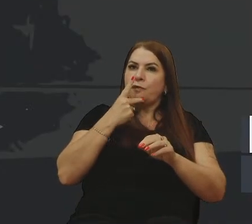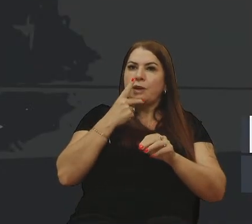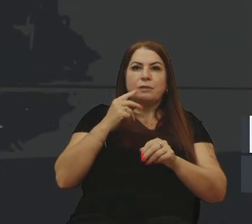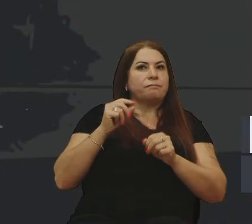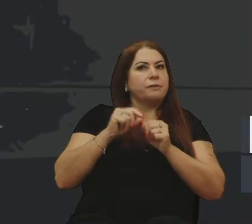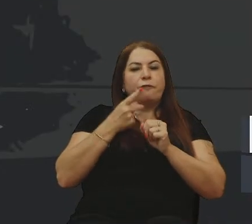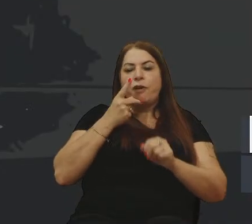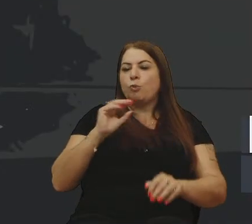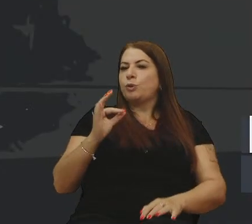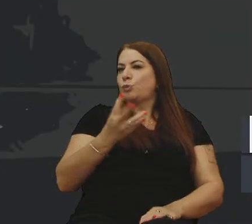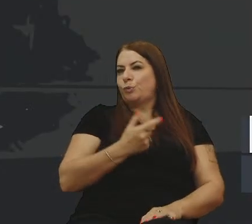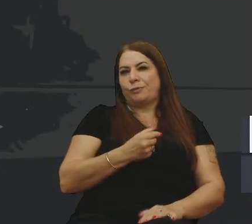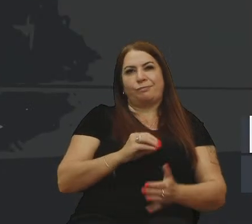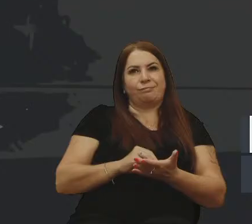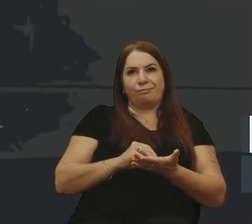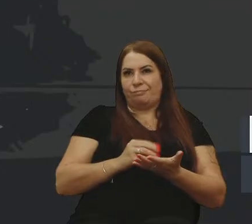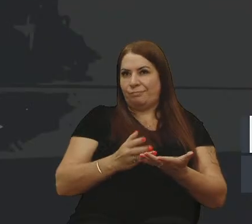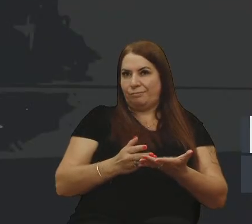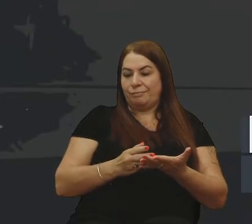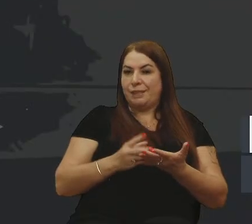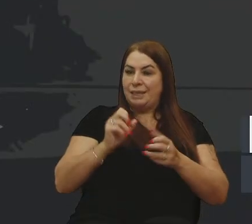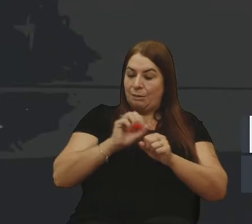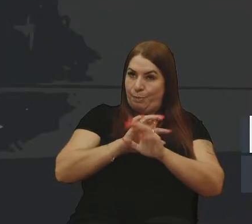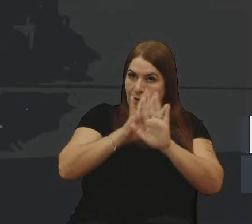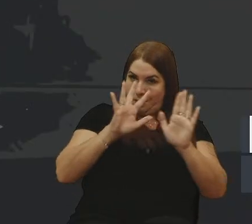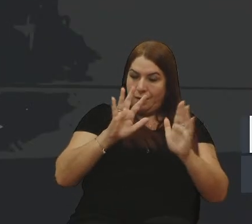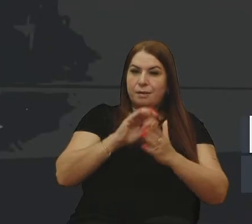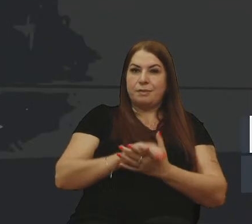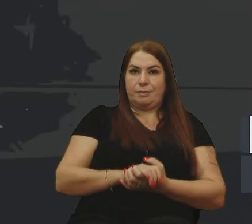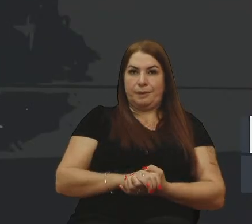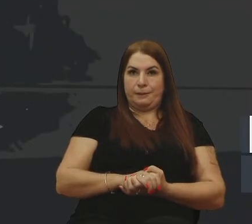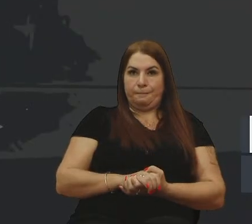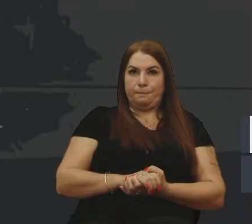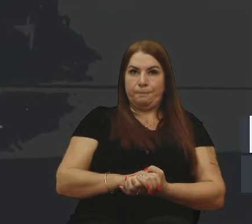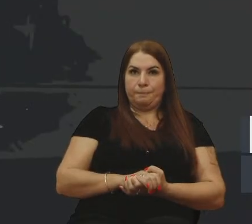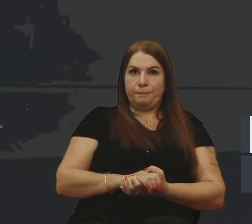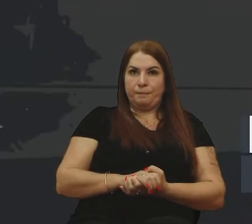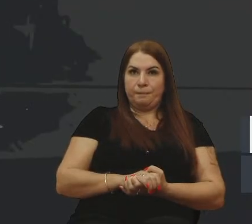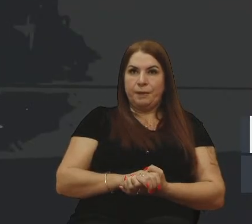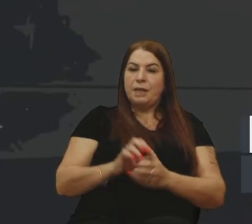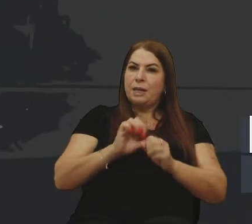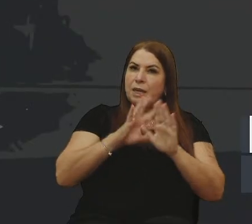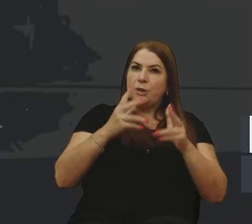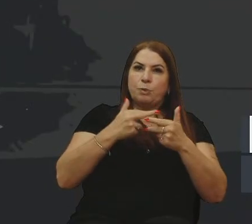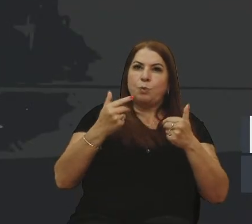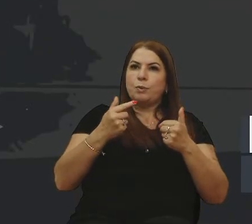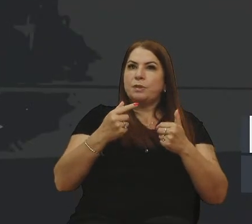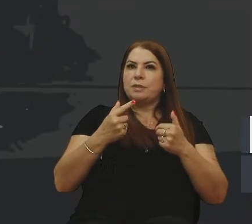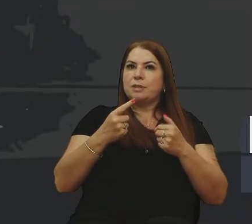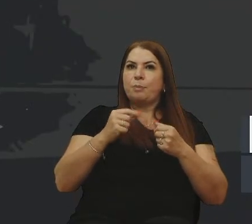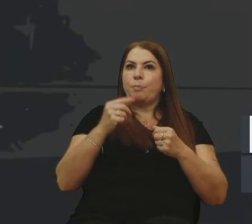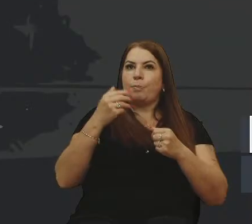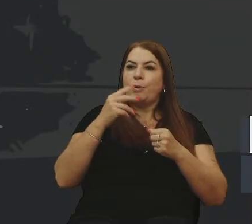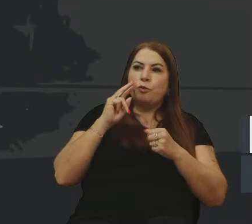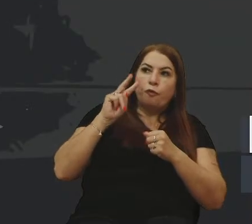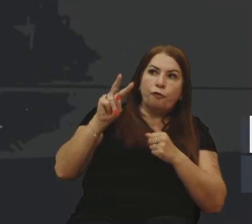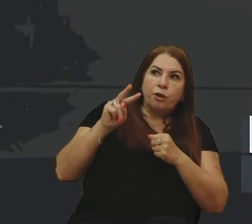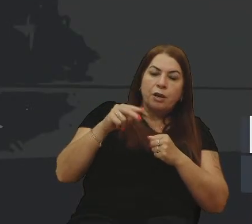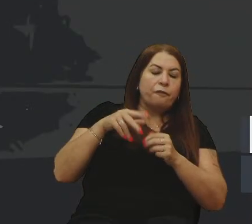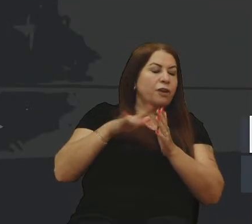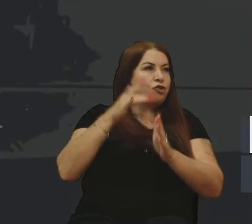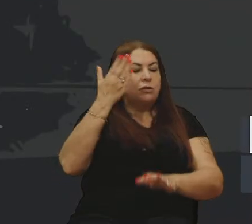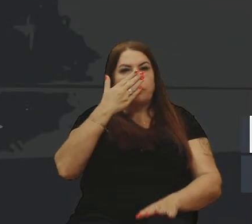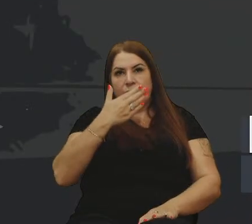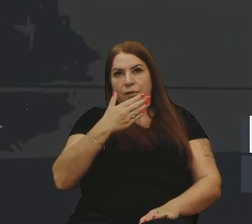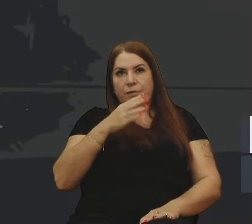tudo. E o que eu quero falar para vocês sobre clareza é que clareza é uma coisa que não dá para desver. Depois que você vê, não dá para desver. Deixa eu pegar